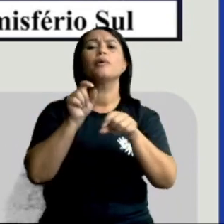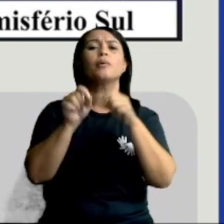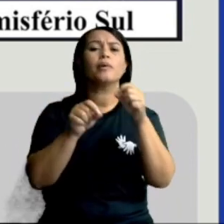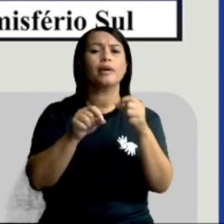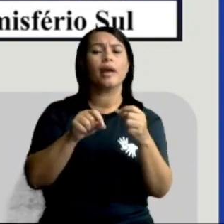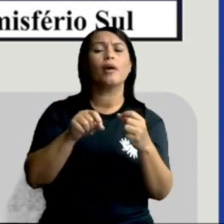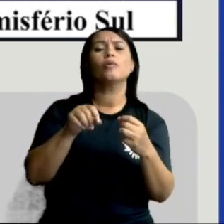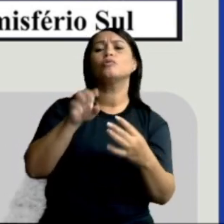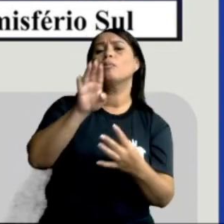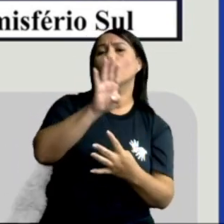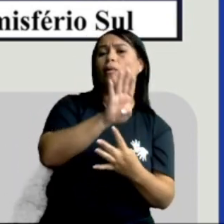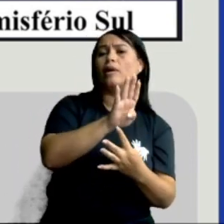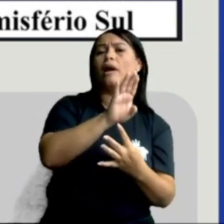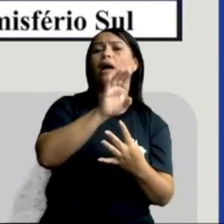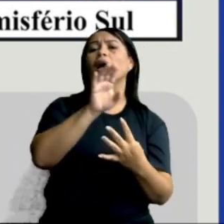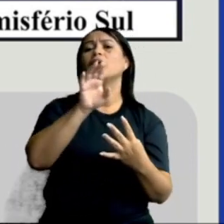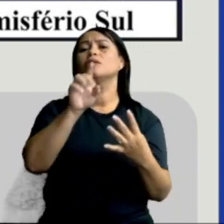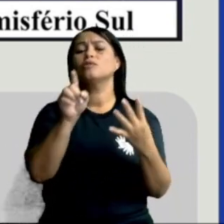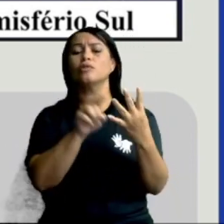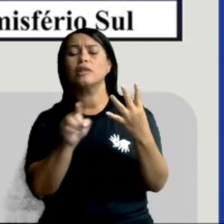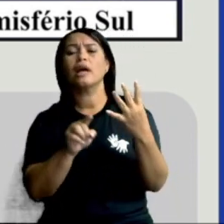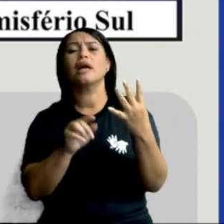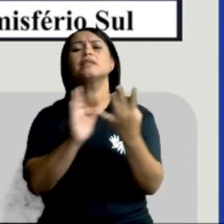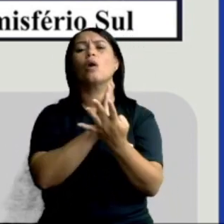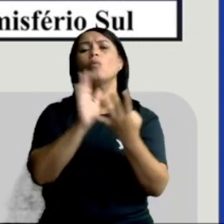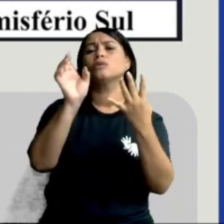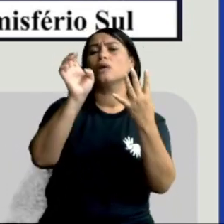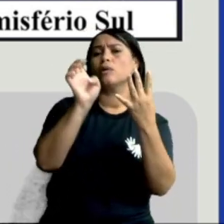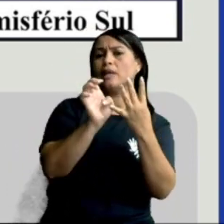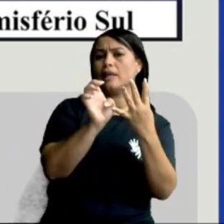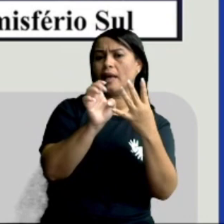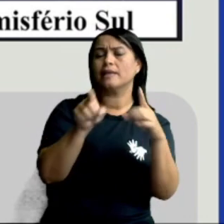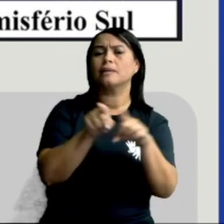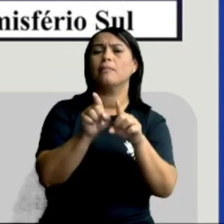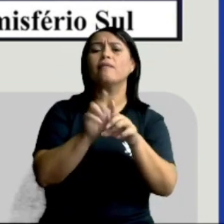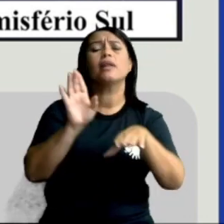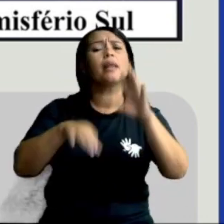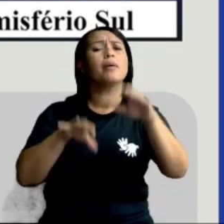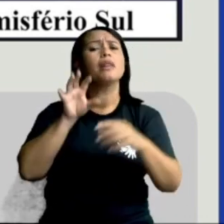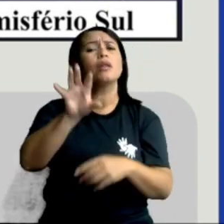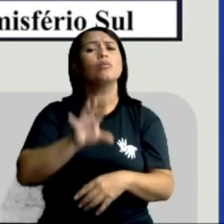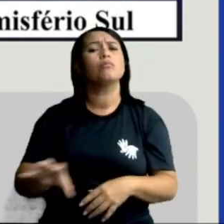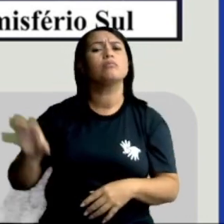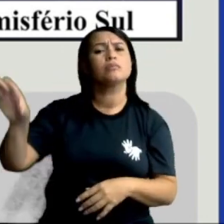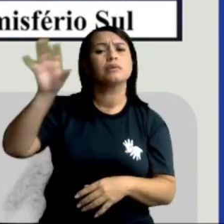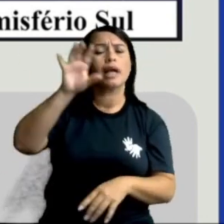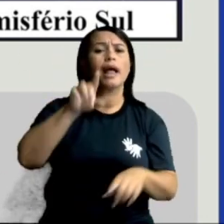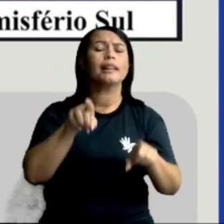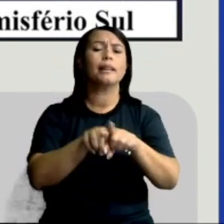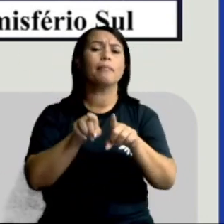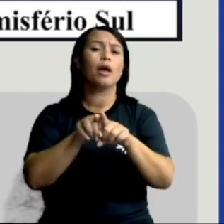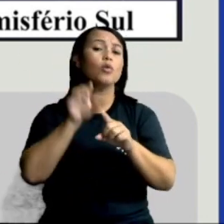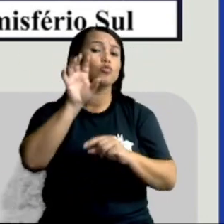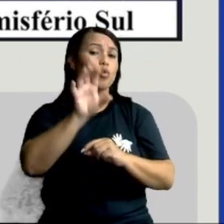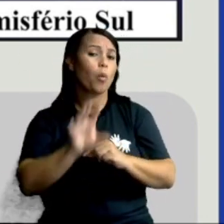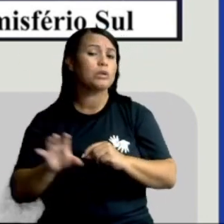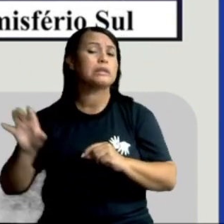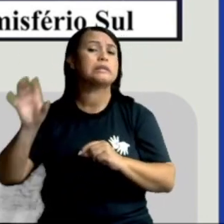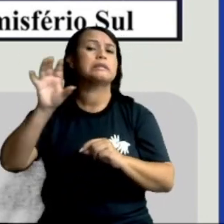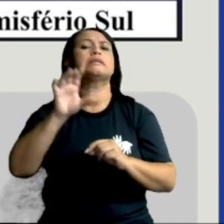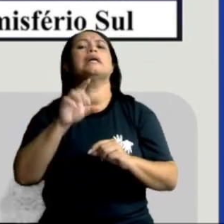zodiacais e algumas equatoriais, dependendo da localização e do continente. Os continentes